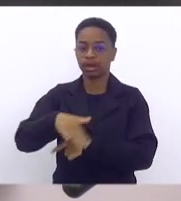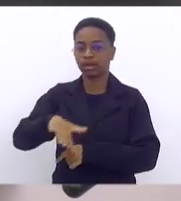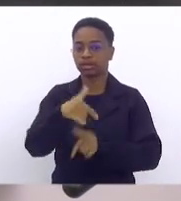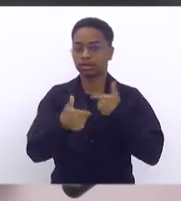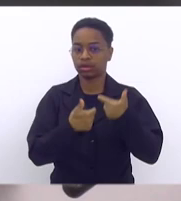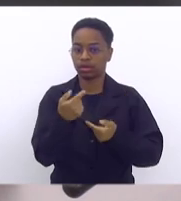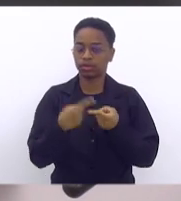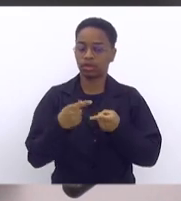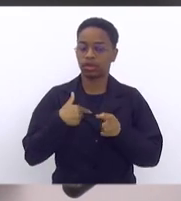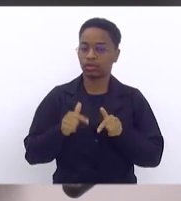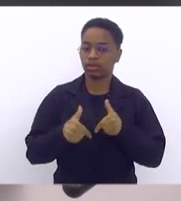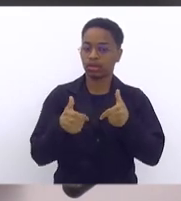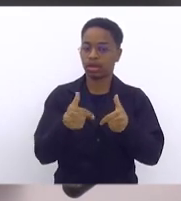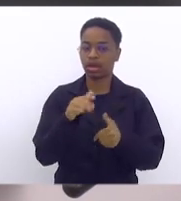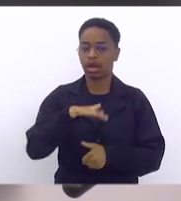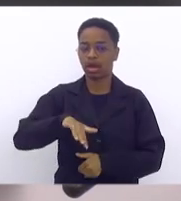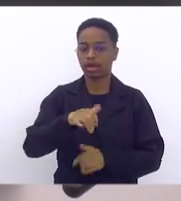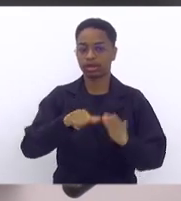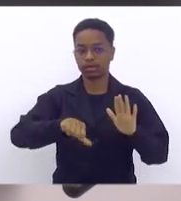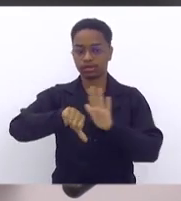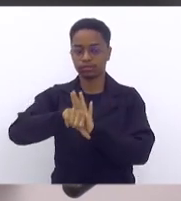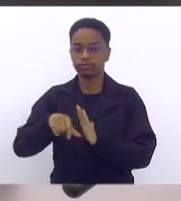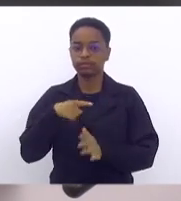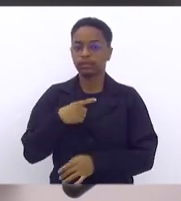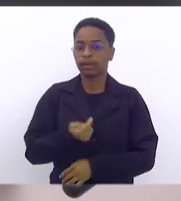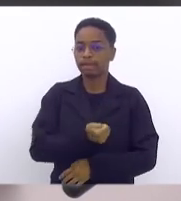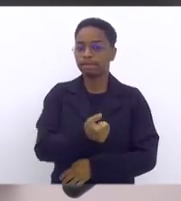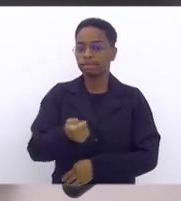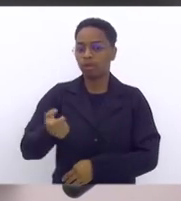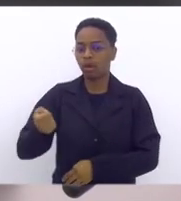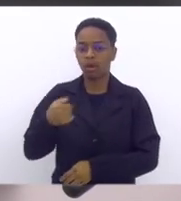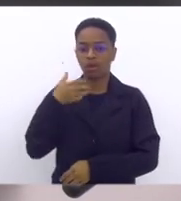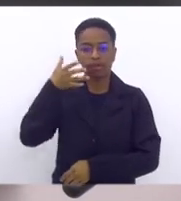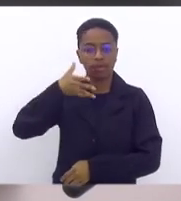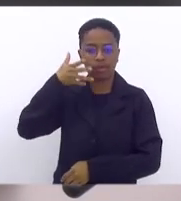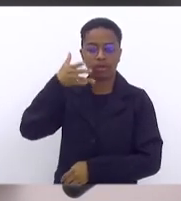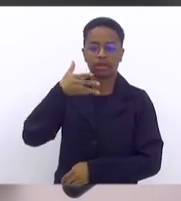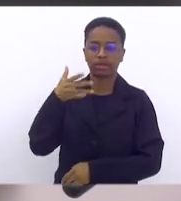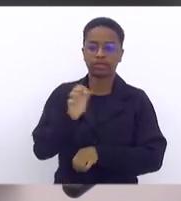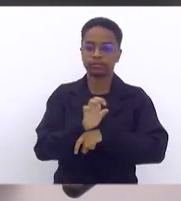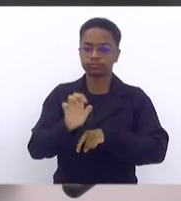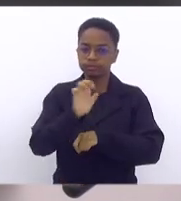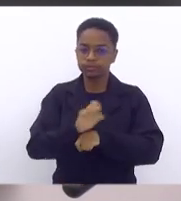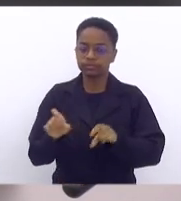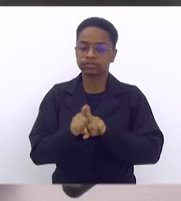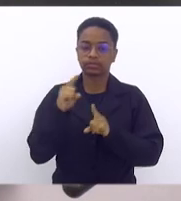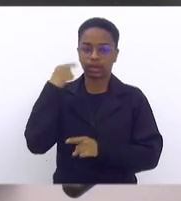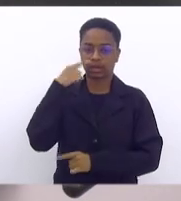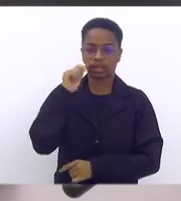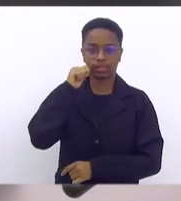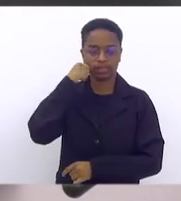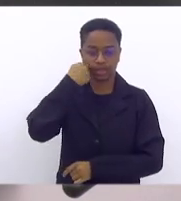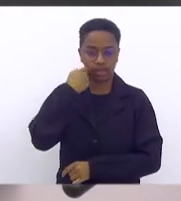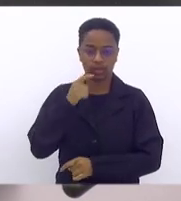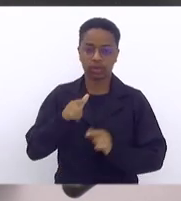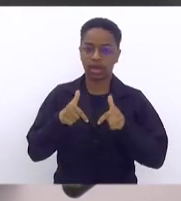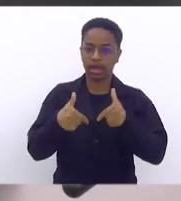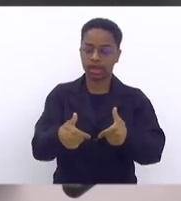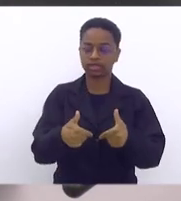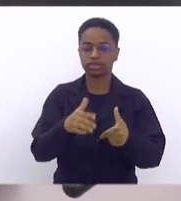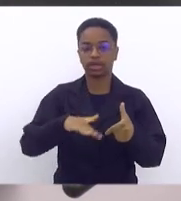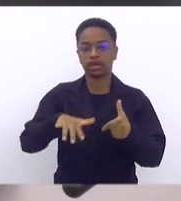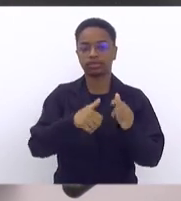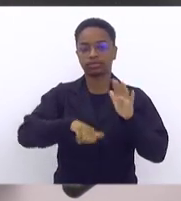atuo na área criminal, tenho pouquíssimos relatos de estagiários e advogados negros que atuam em escritórios